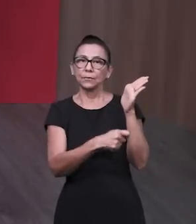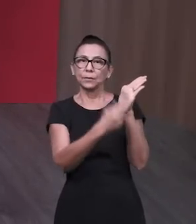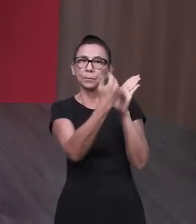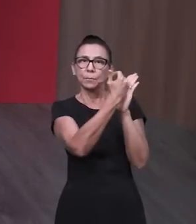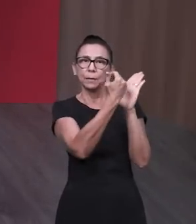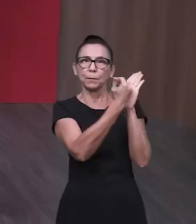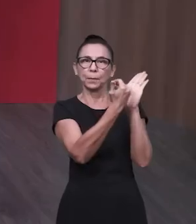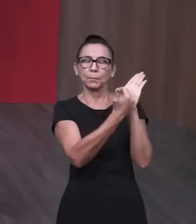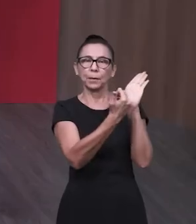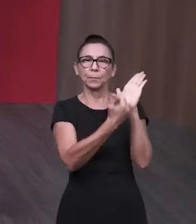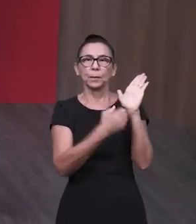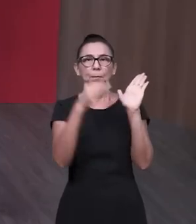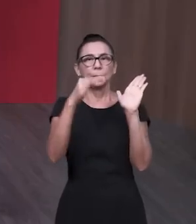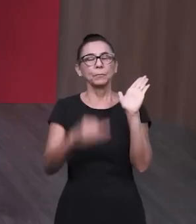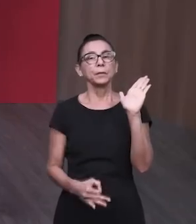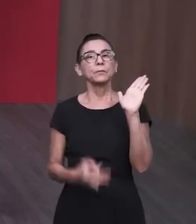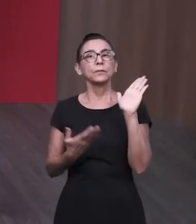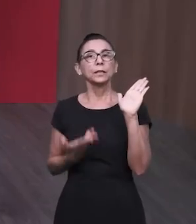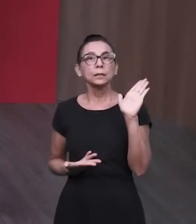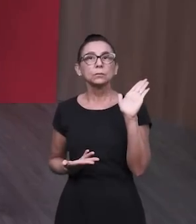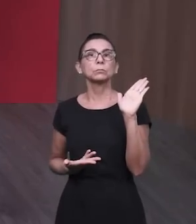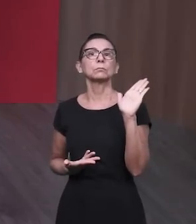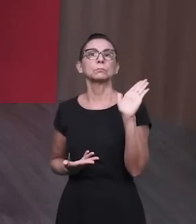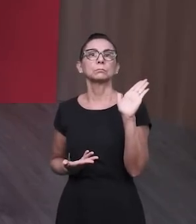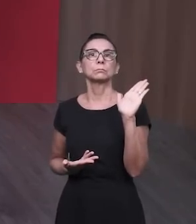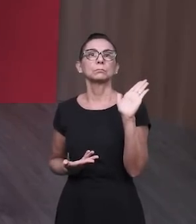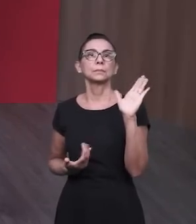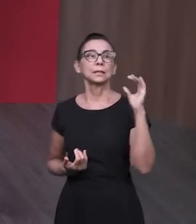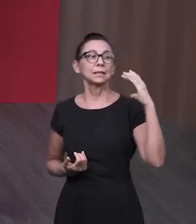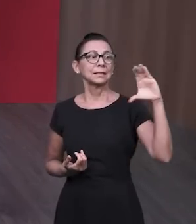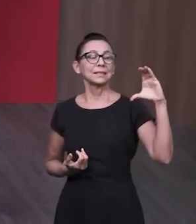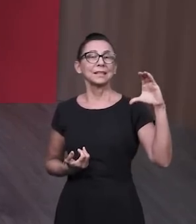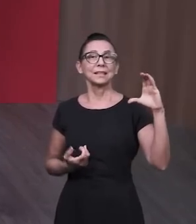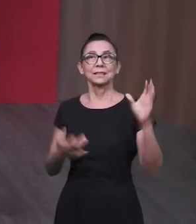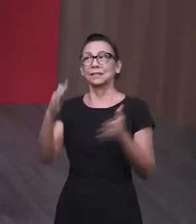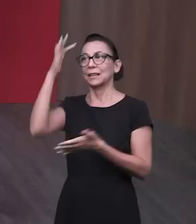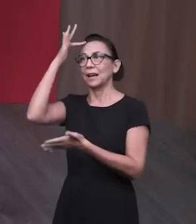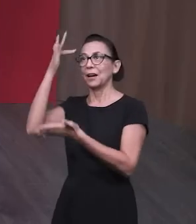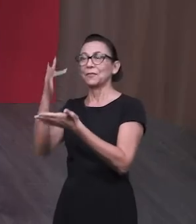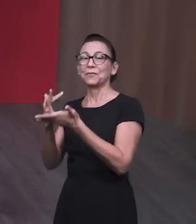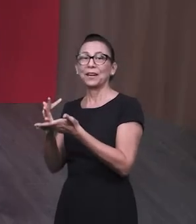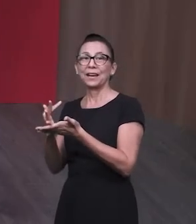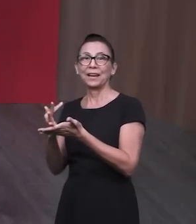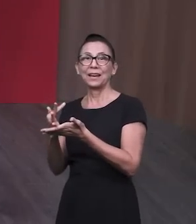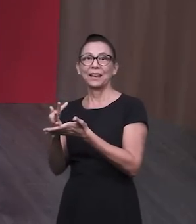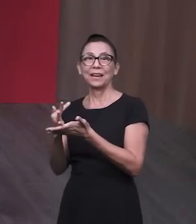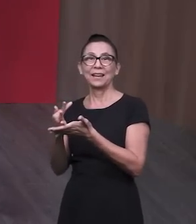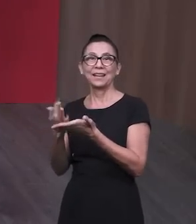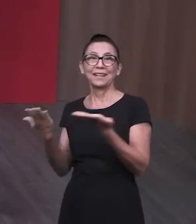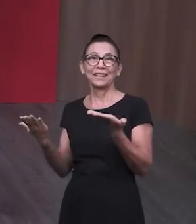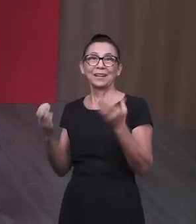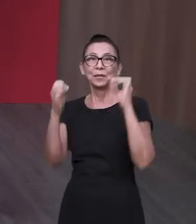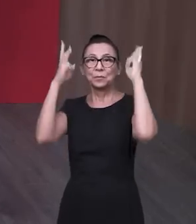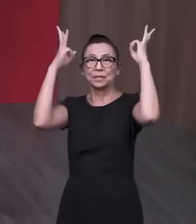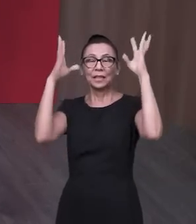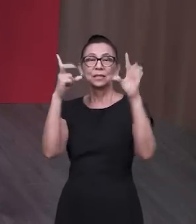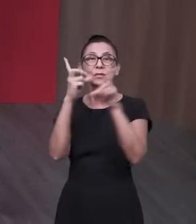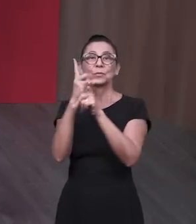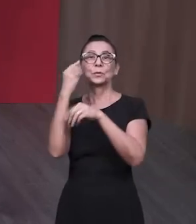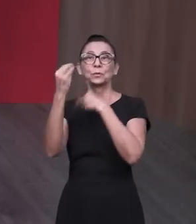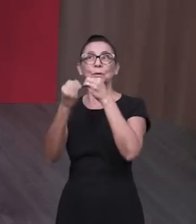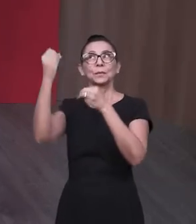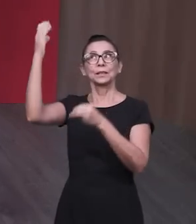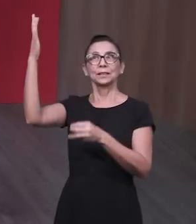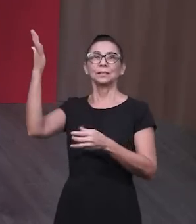posição, cientificamente não era possível. Aí tá, a ciência e a fé. Moisés descobriu tudo isso por